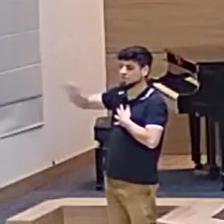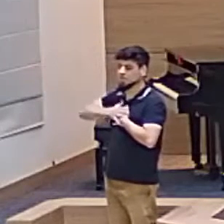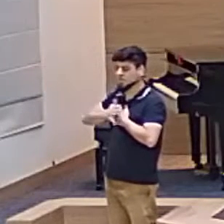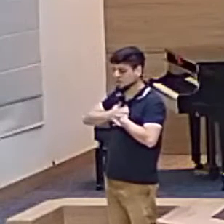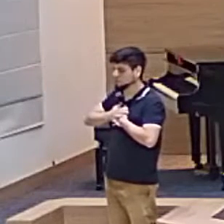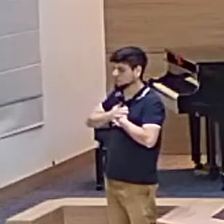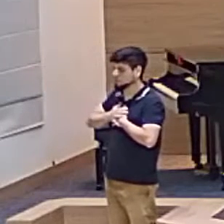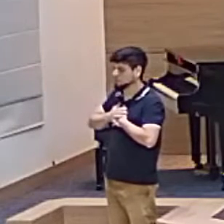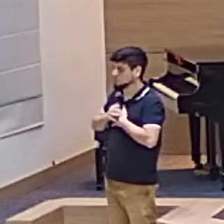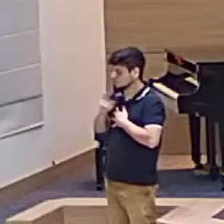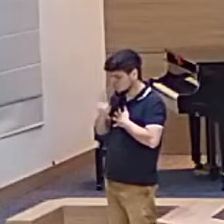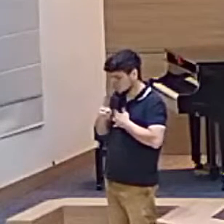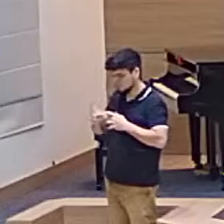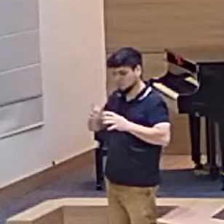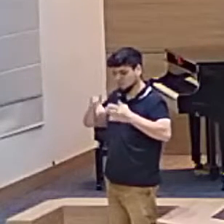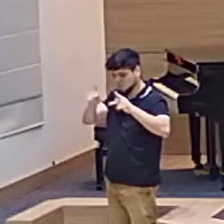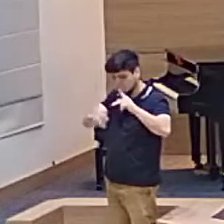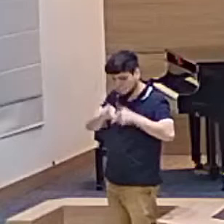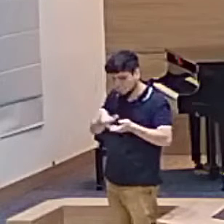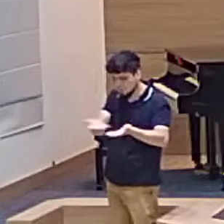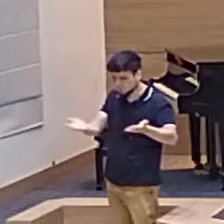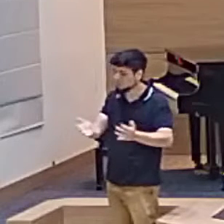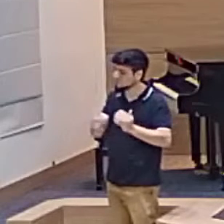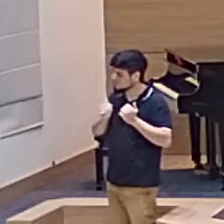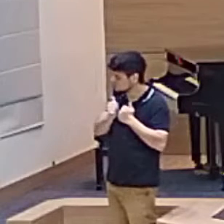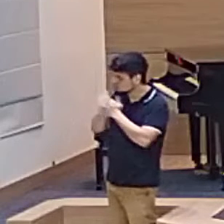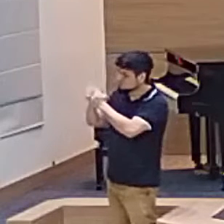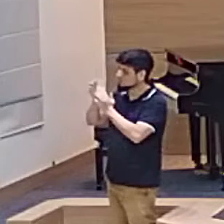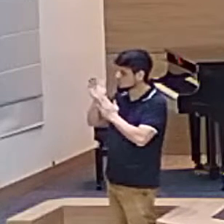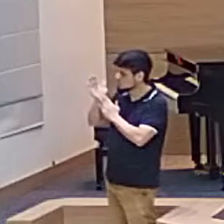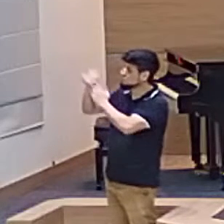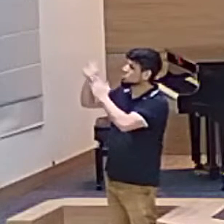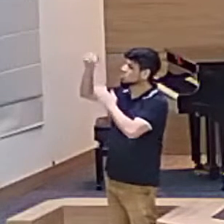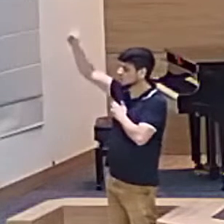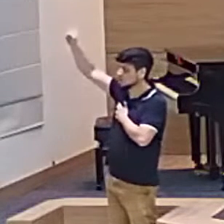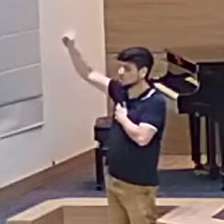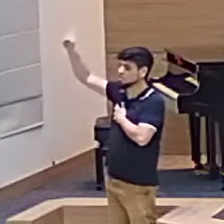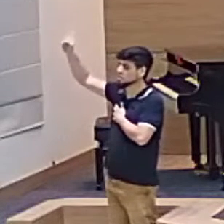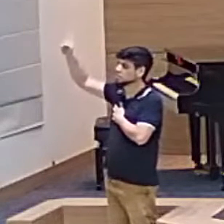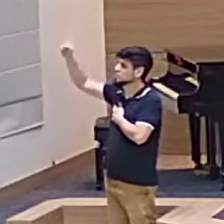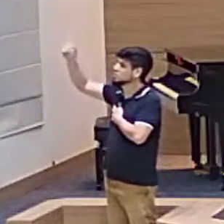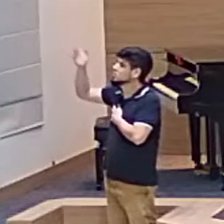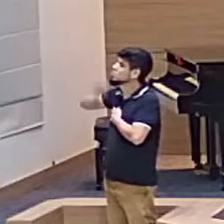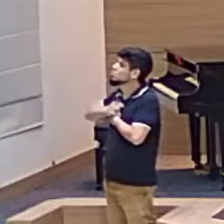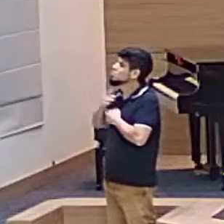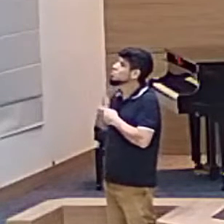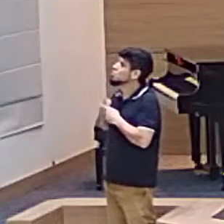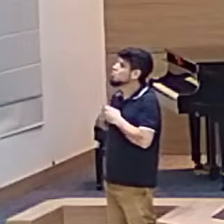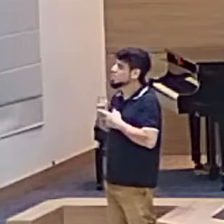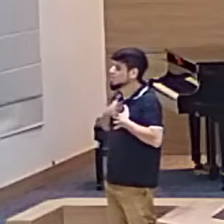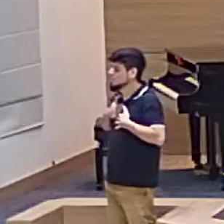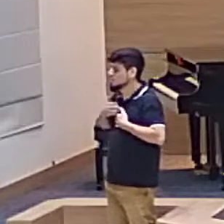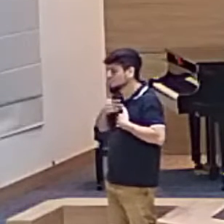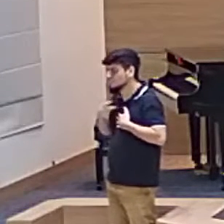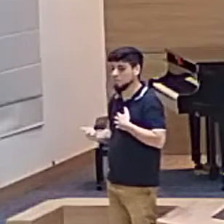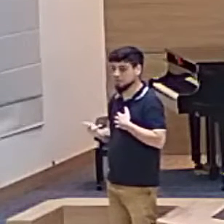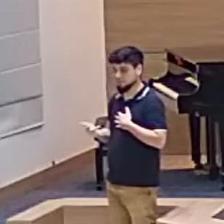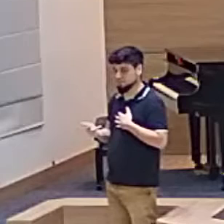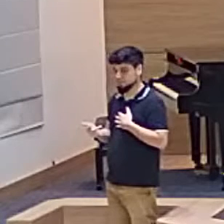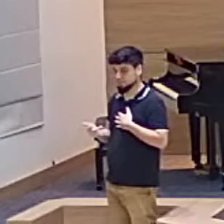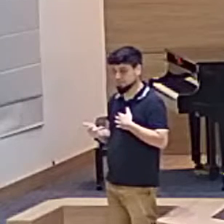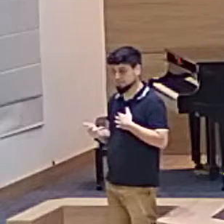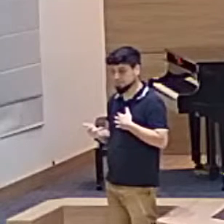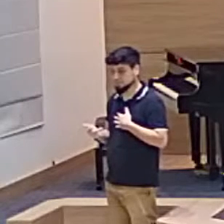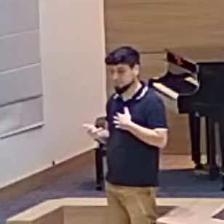edifiquei Israel Nos Caminhos do senhor senhor fala comigo e ele apresenta uma oração que não é